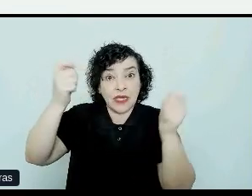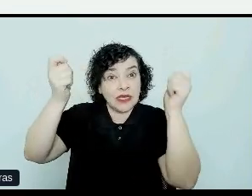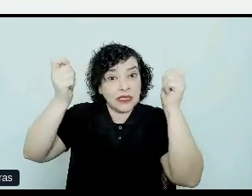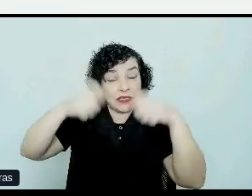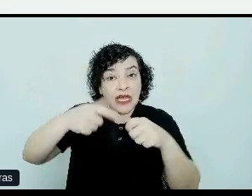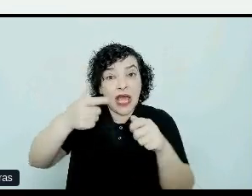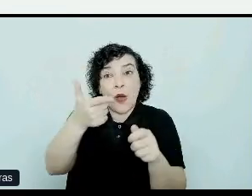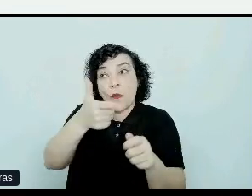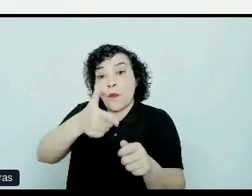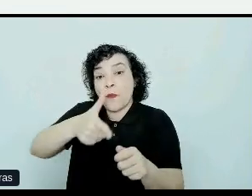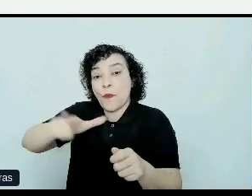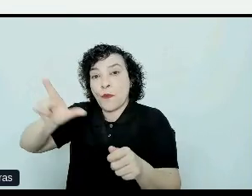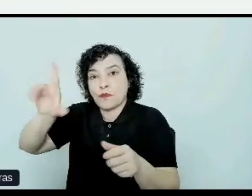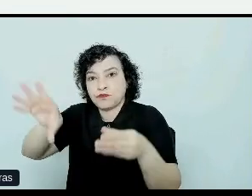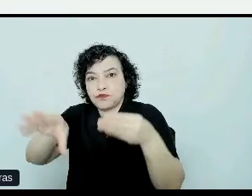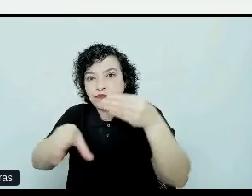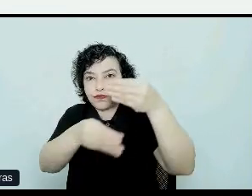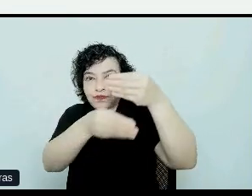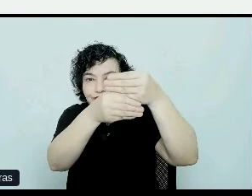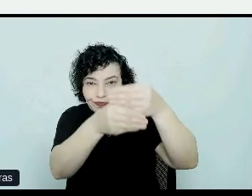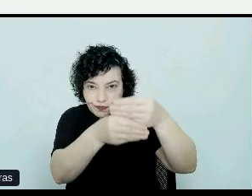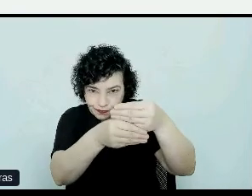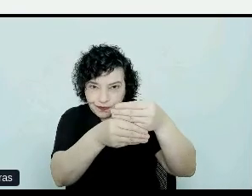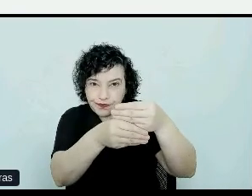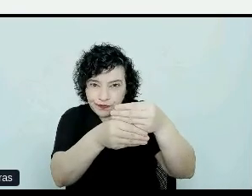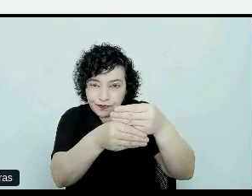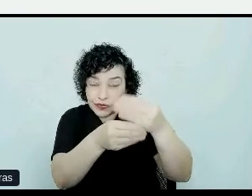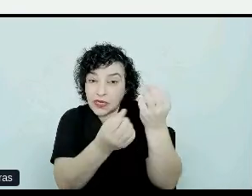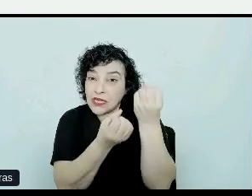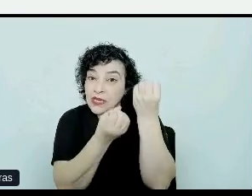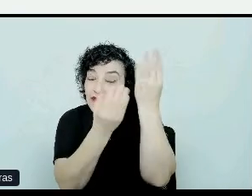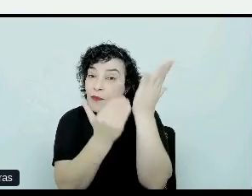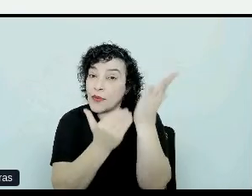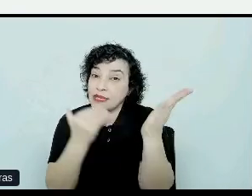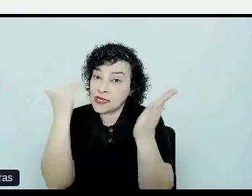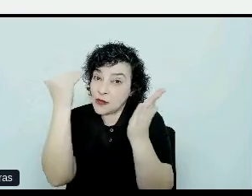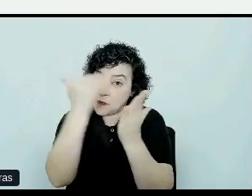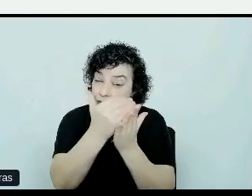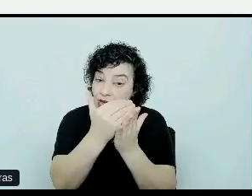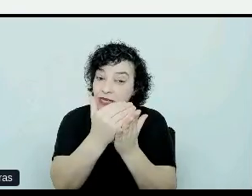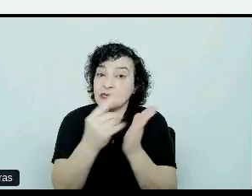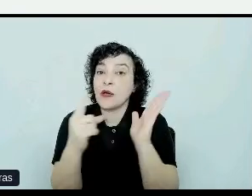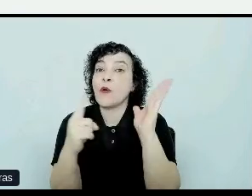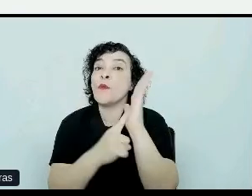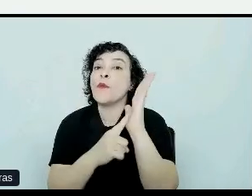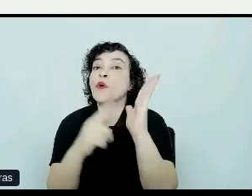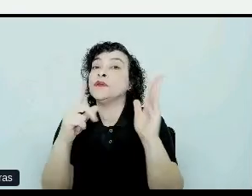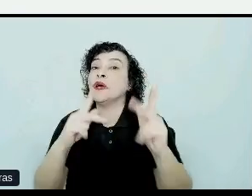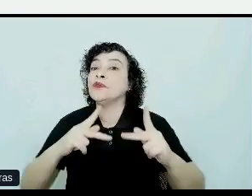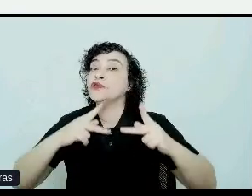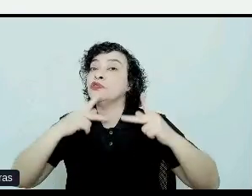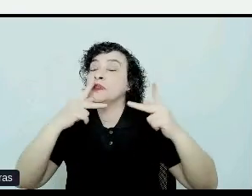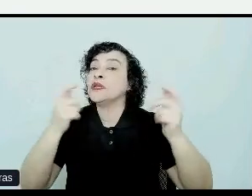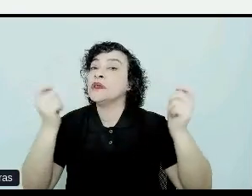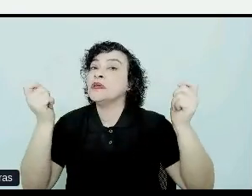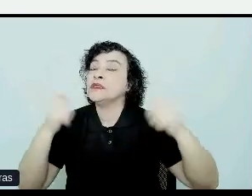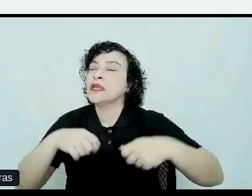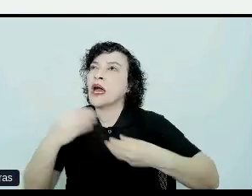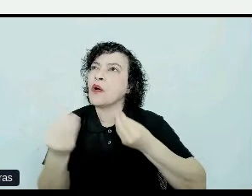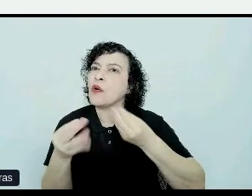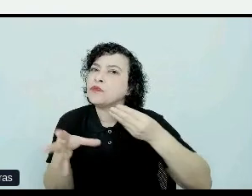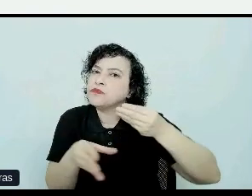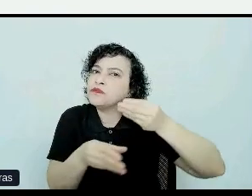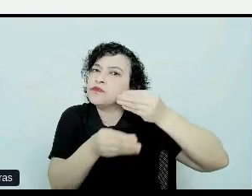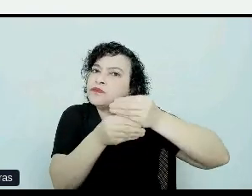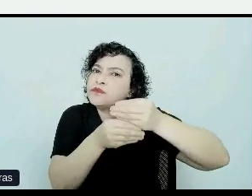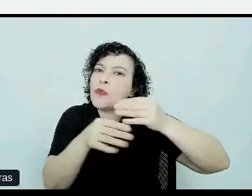tag, né, interna desse componente. Então, você criar um componente de botão de link com uma prop que você pode alimentar, né, uma área